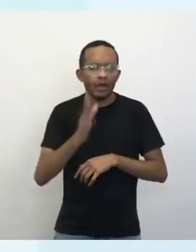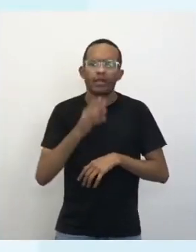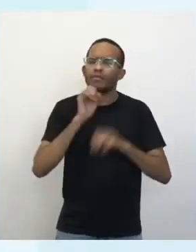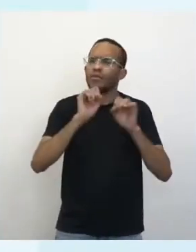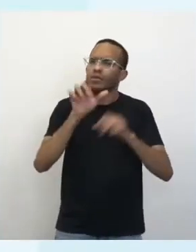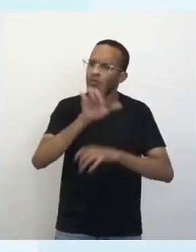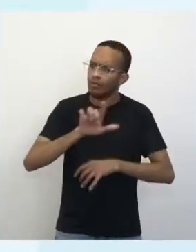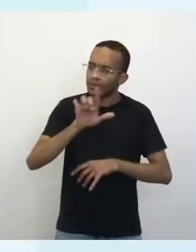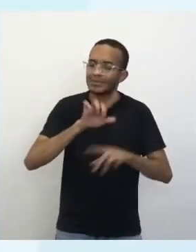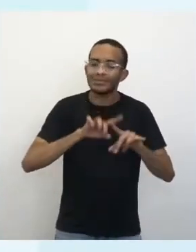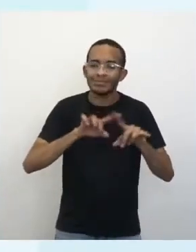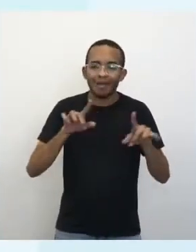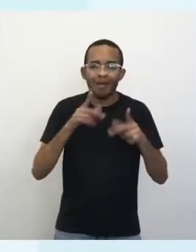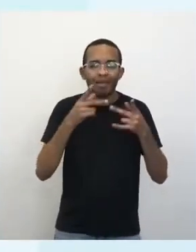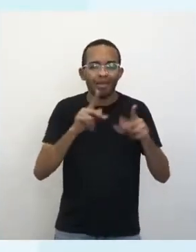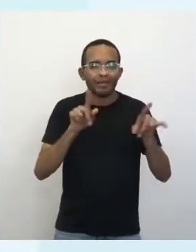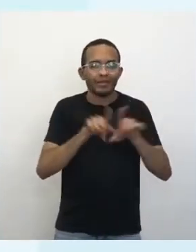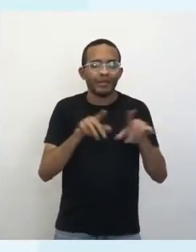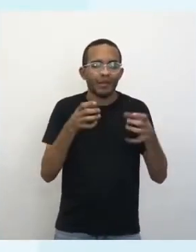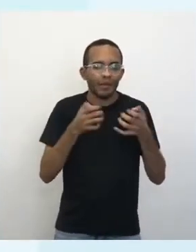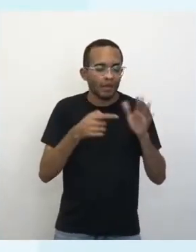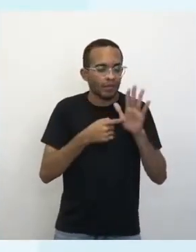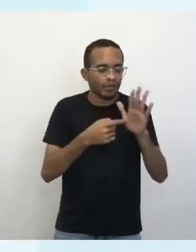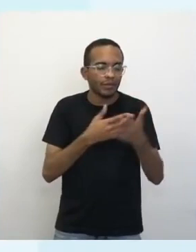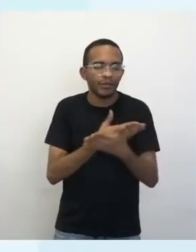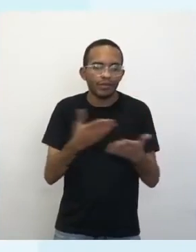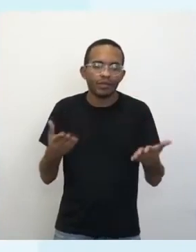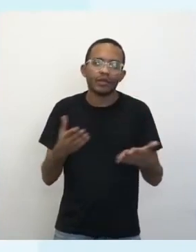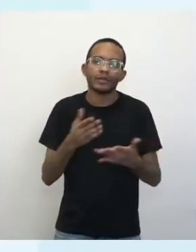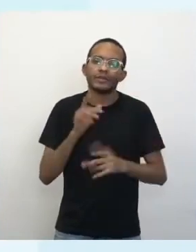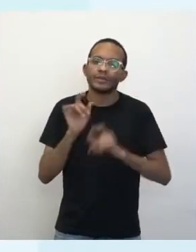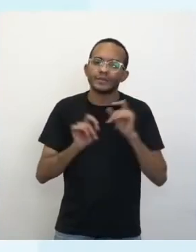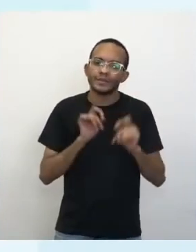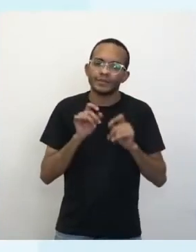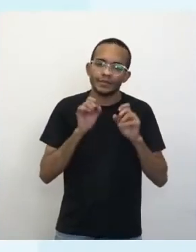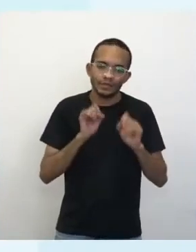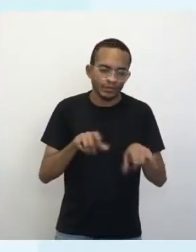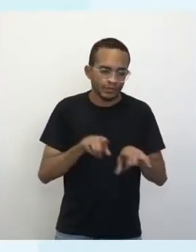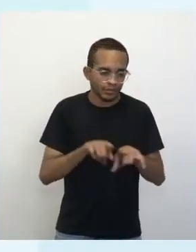que sim. Mas aqui eu quero mostrar para você que